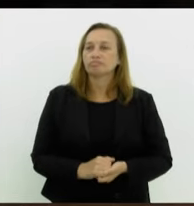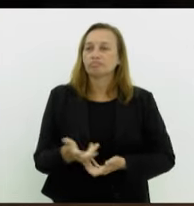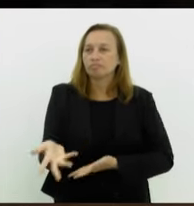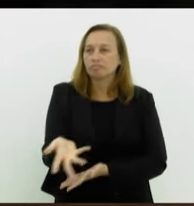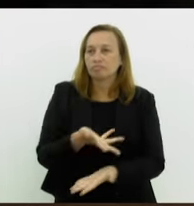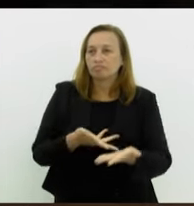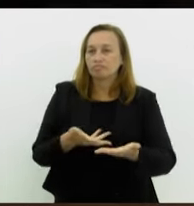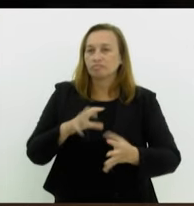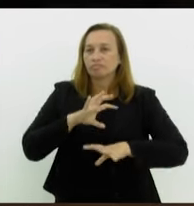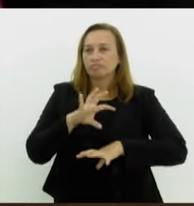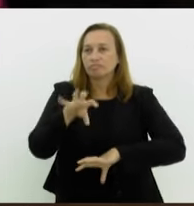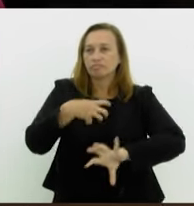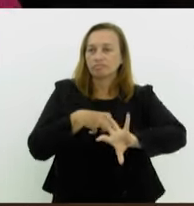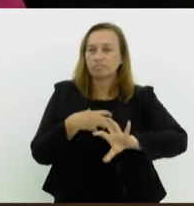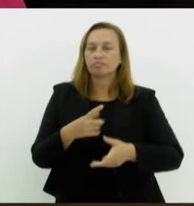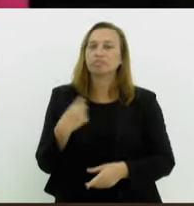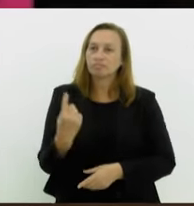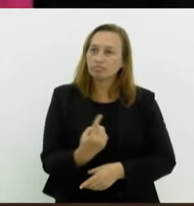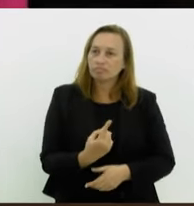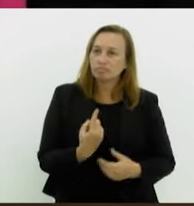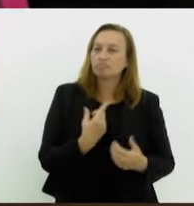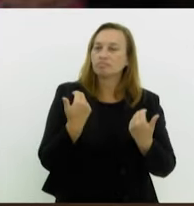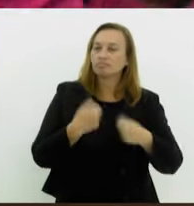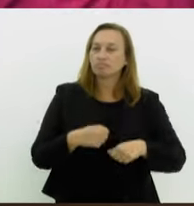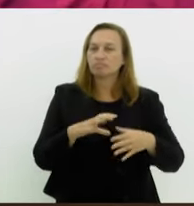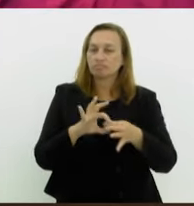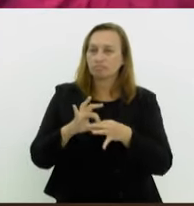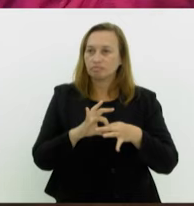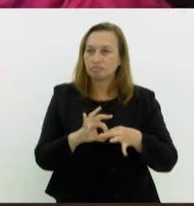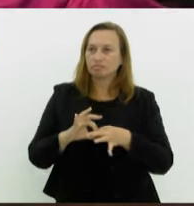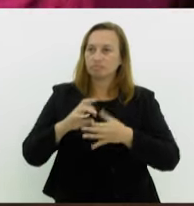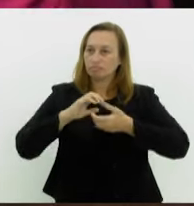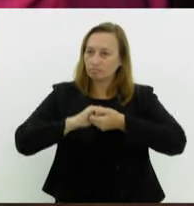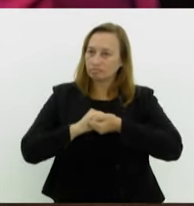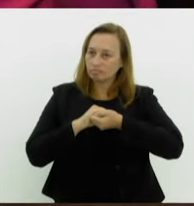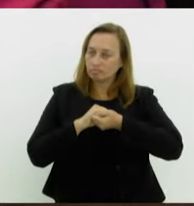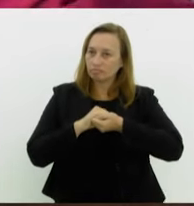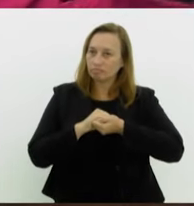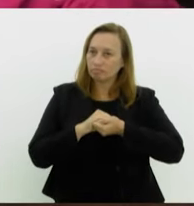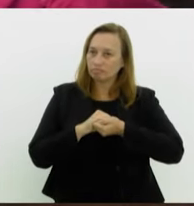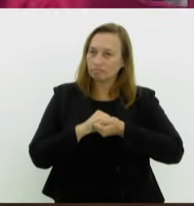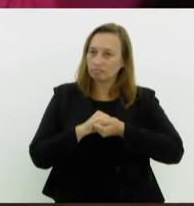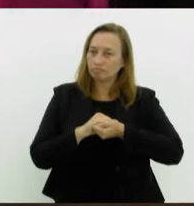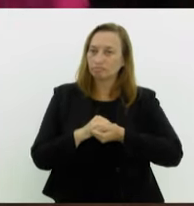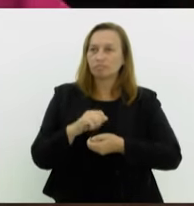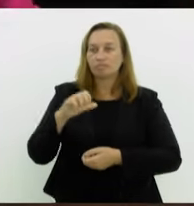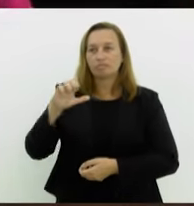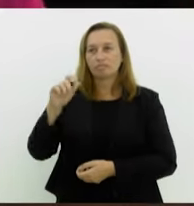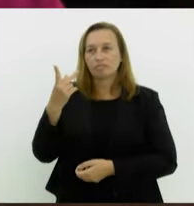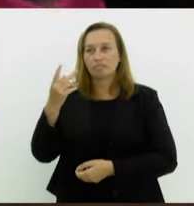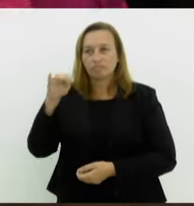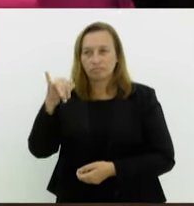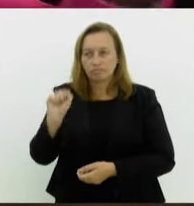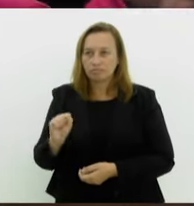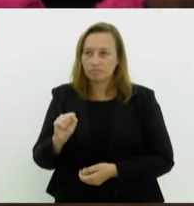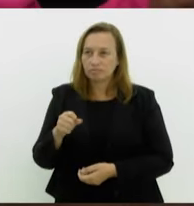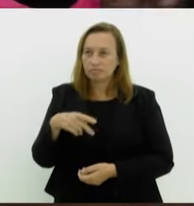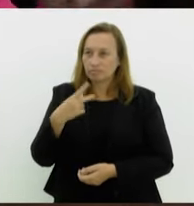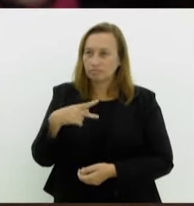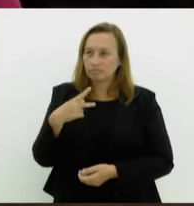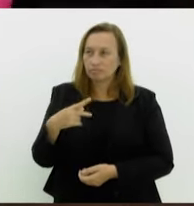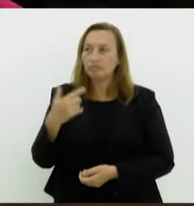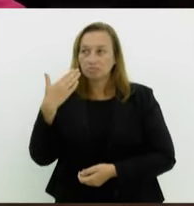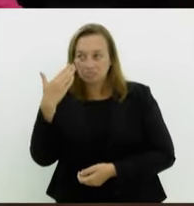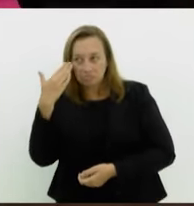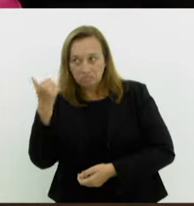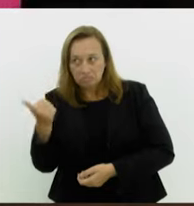empatia nós temos que estar juntas de mãos dadas quando a Elô fala assim olha puxão de orelha quando eu sei de alguma